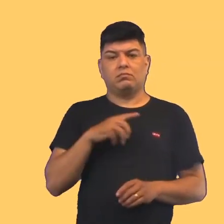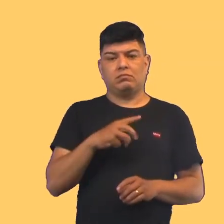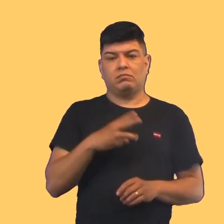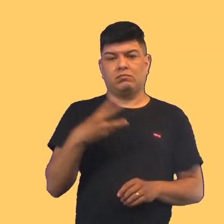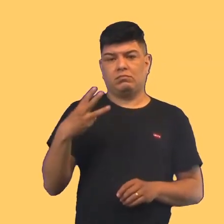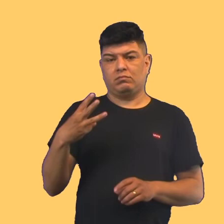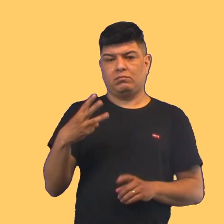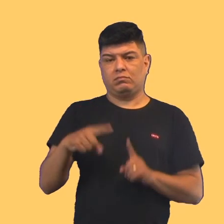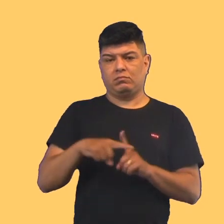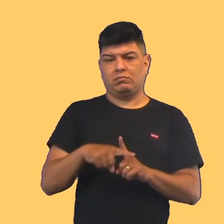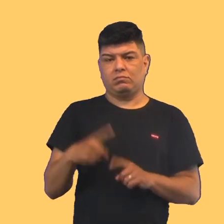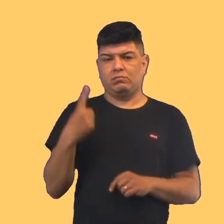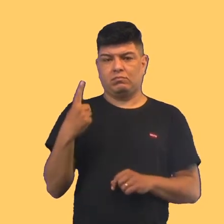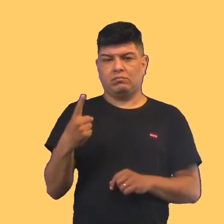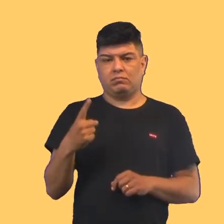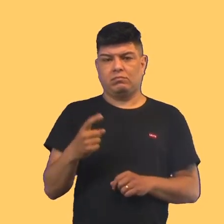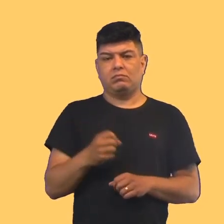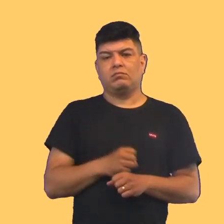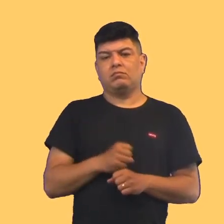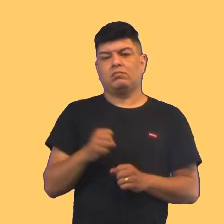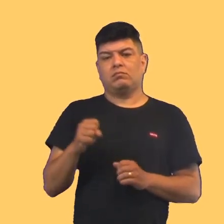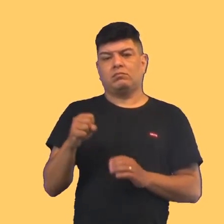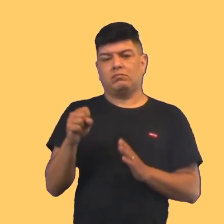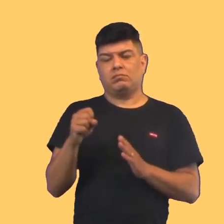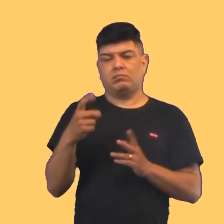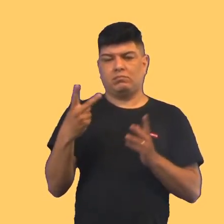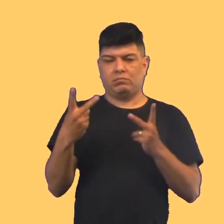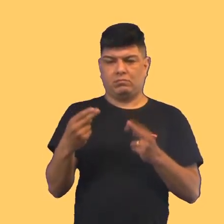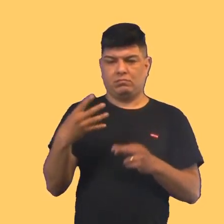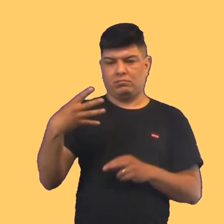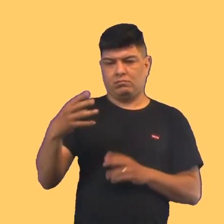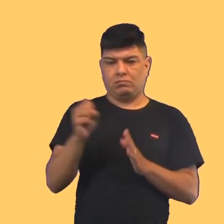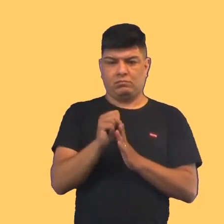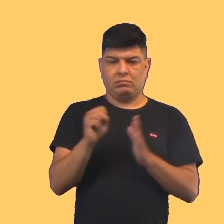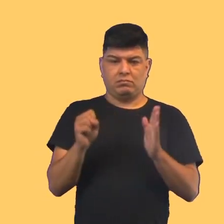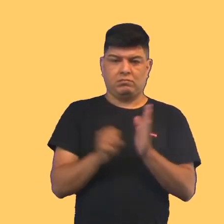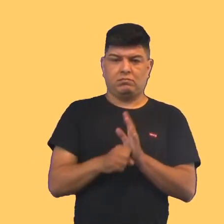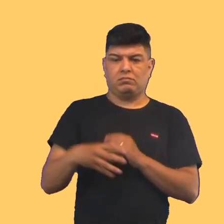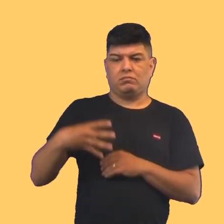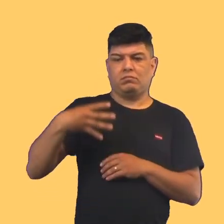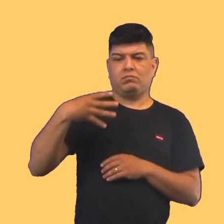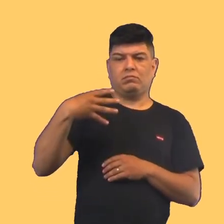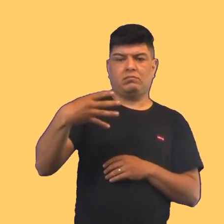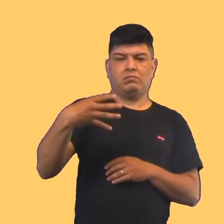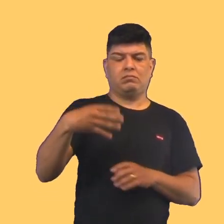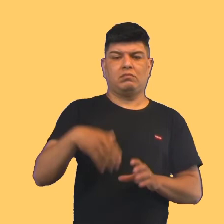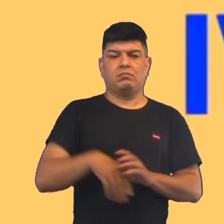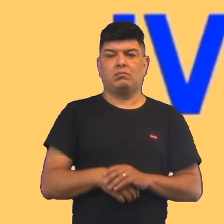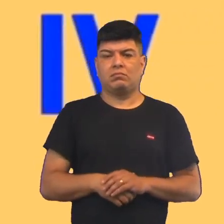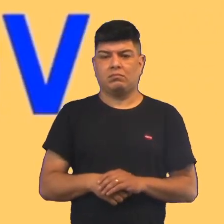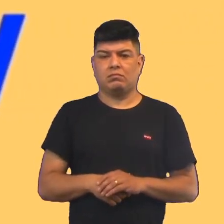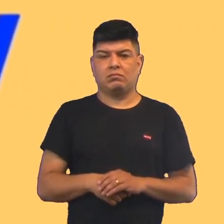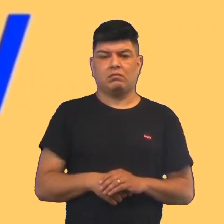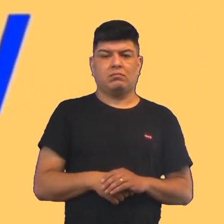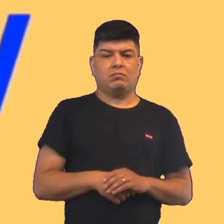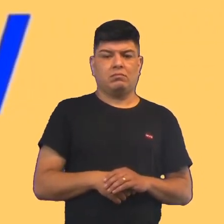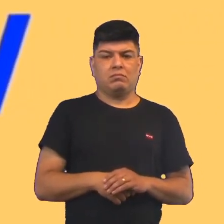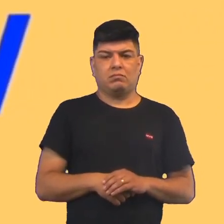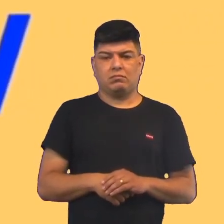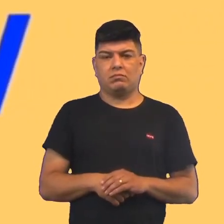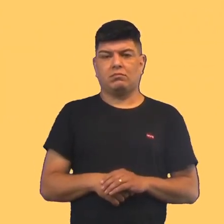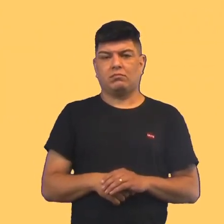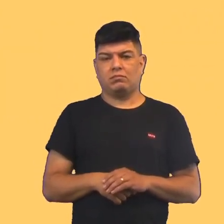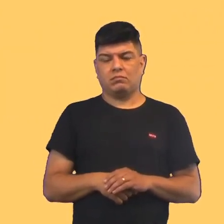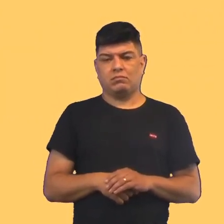3 mais 1 igual a 4. O ano de 325 pertence ao século